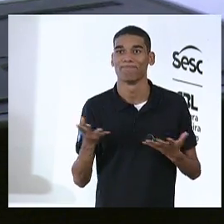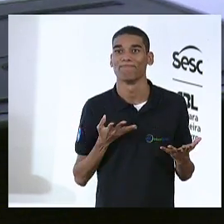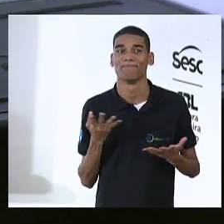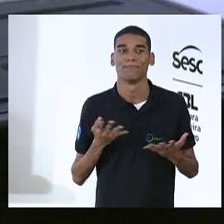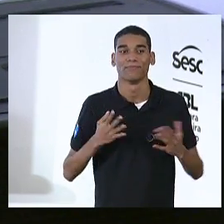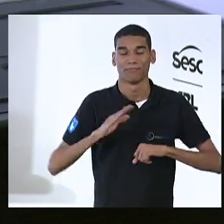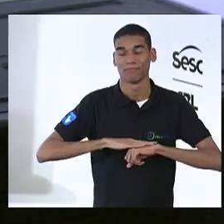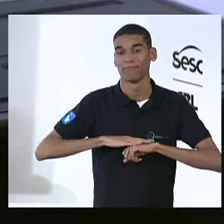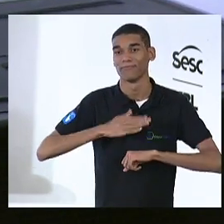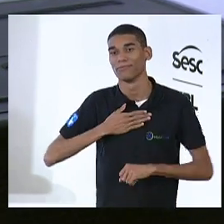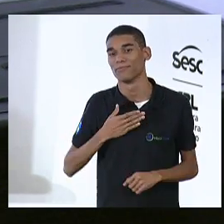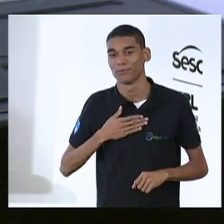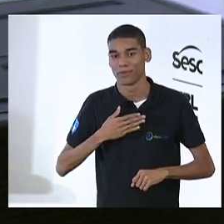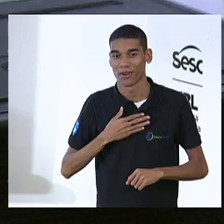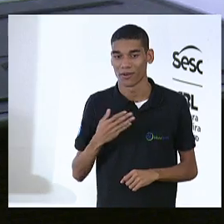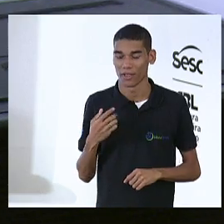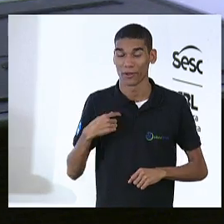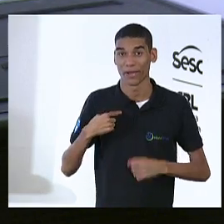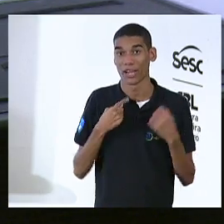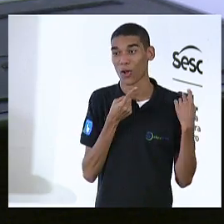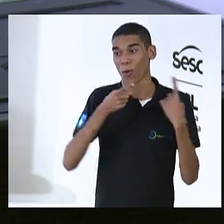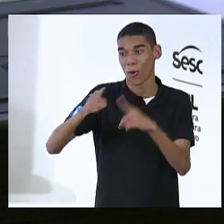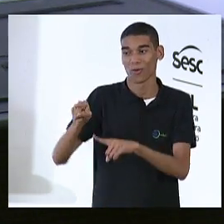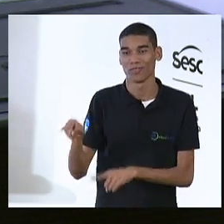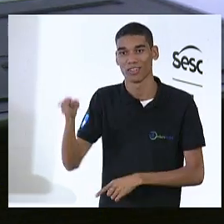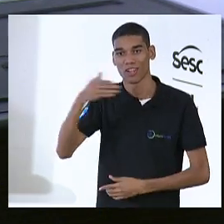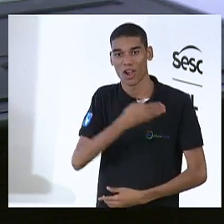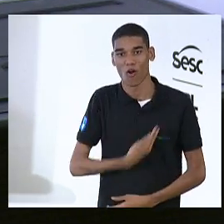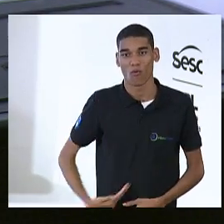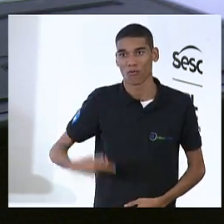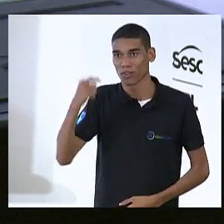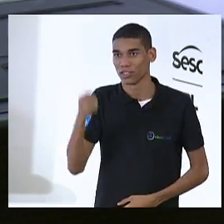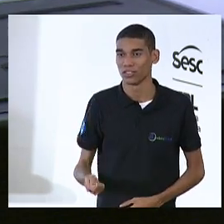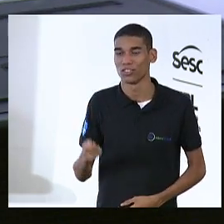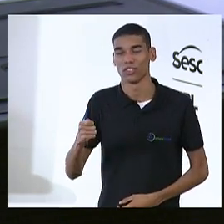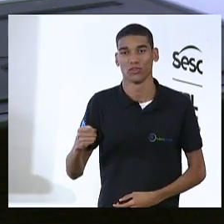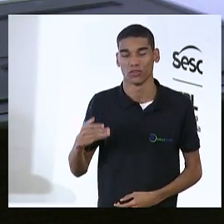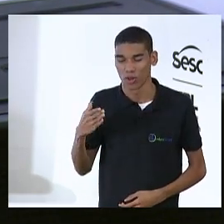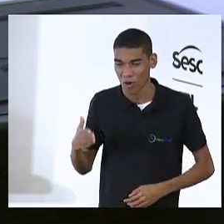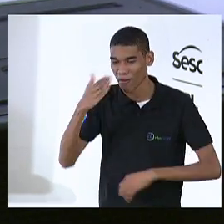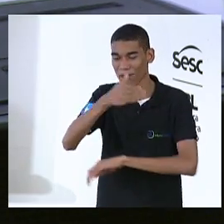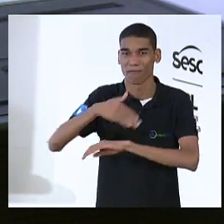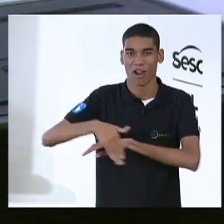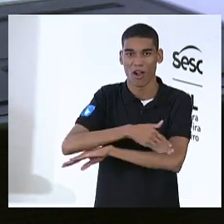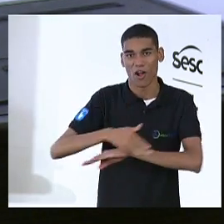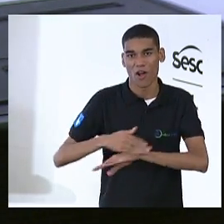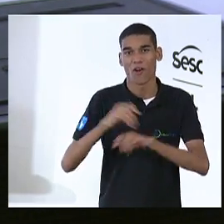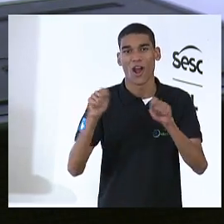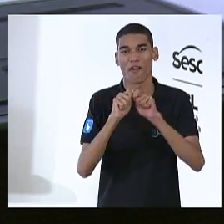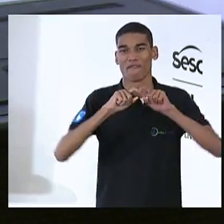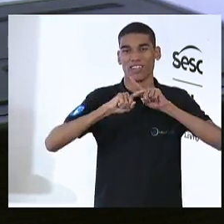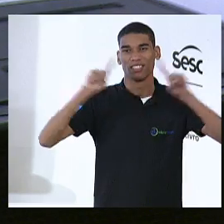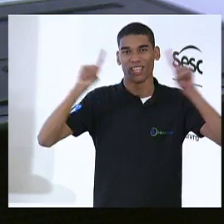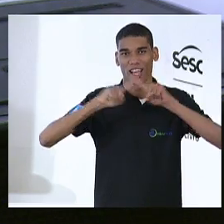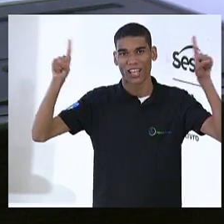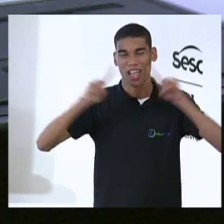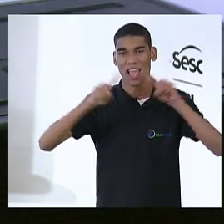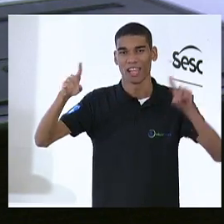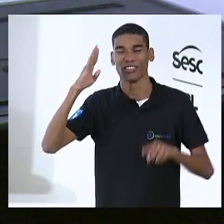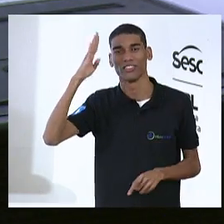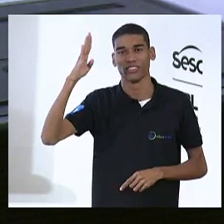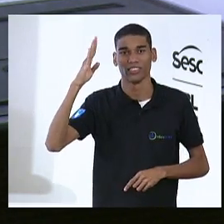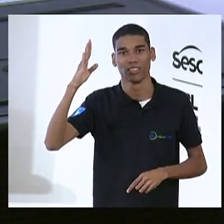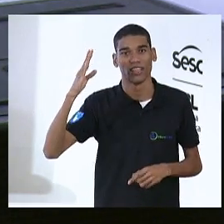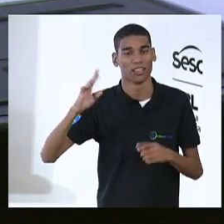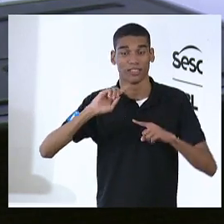no meu caso, eu era um opositor da ditadura, eu saía às ruas, fazia greve, ia, né, direta já, enfim, peguei esse